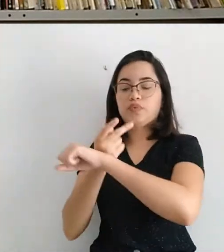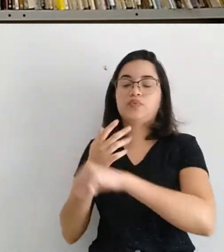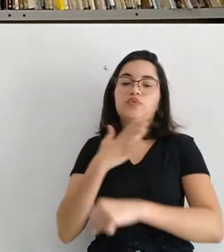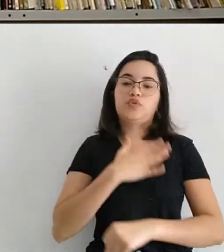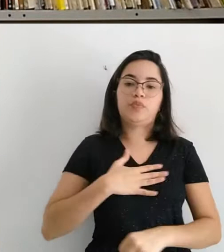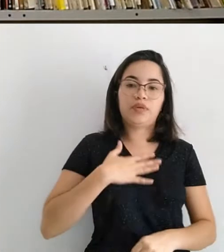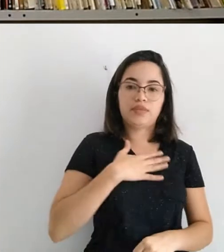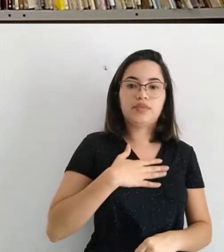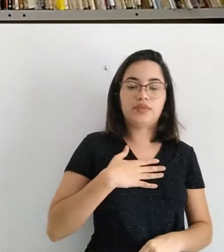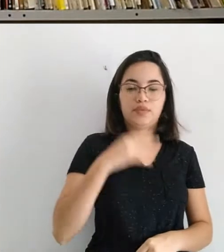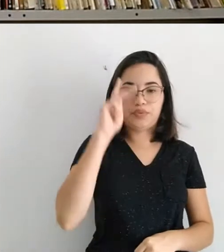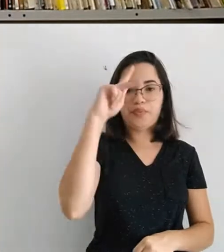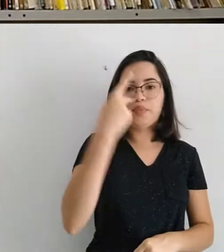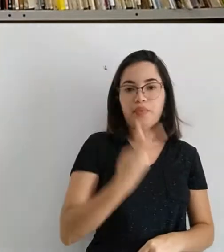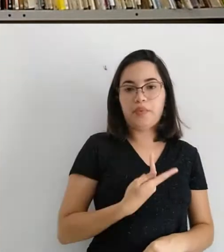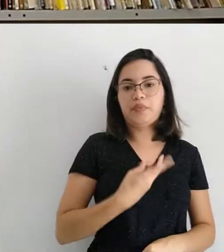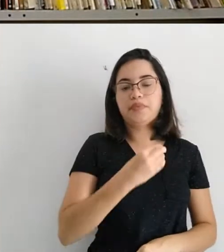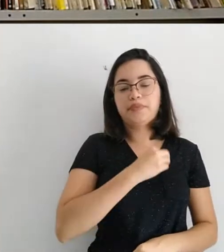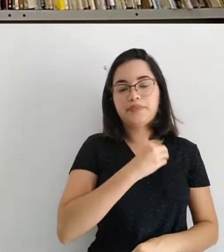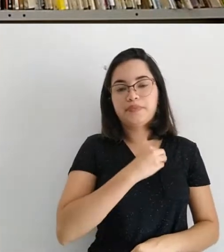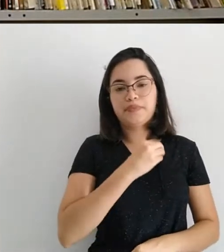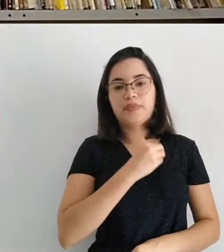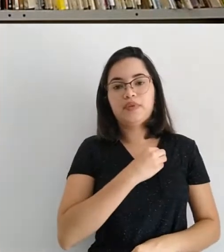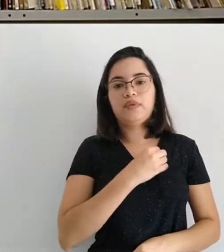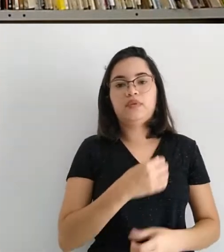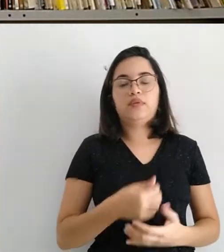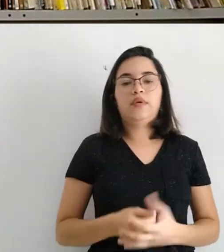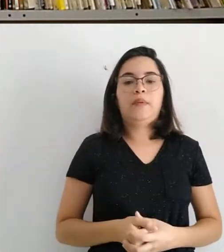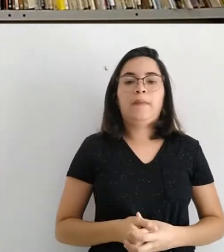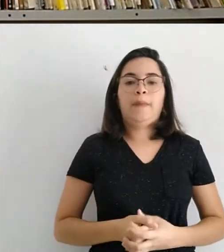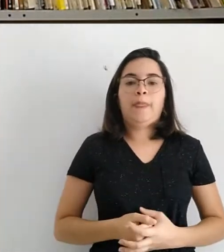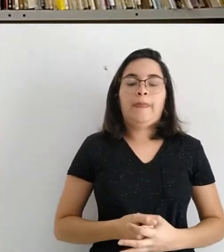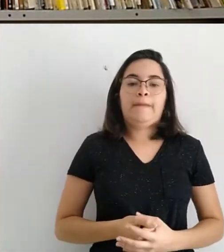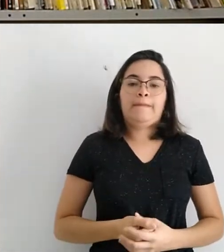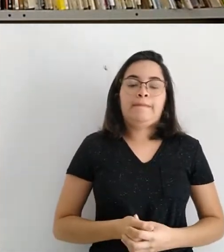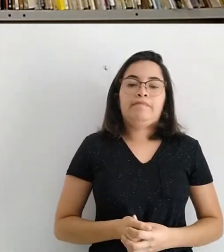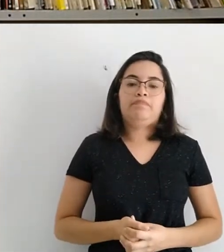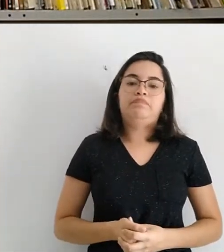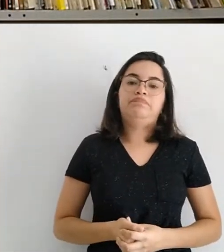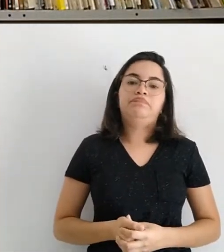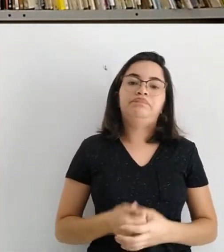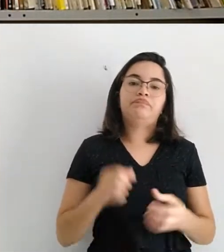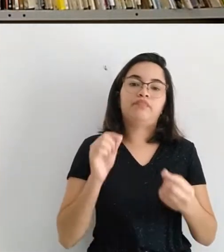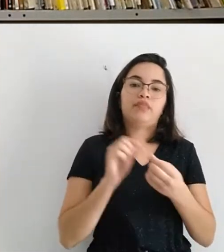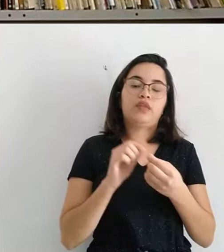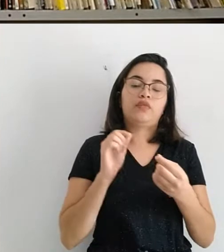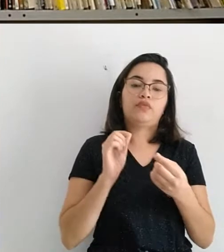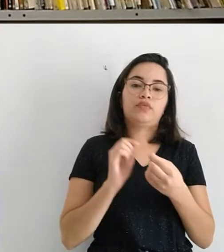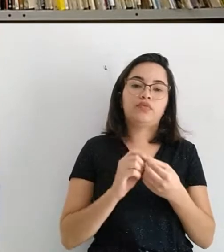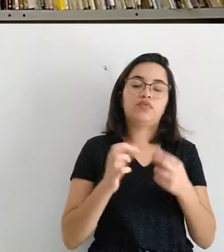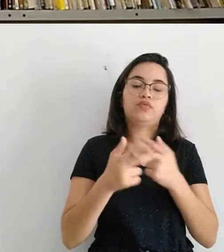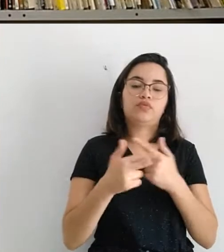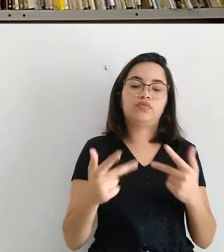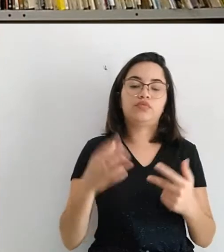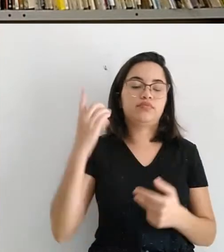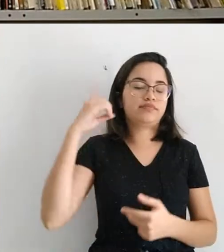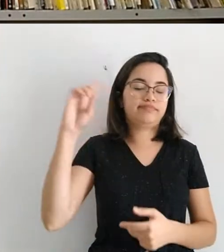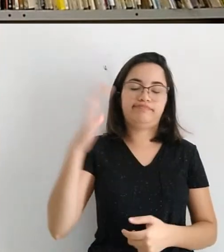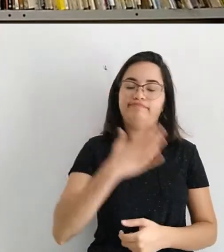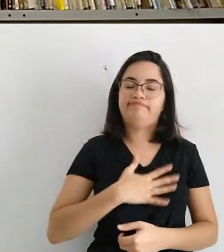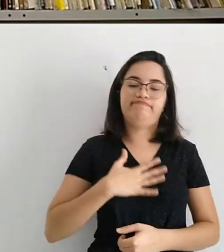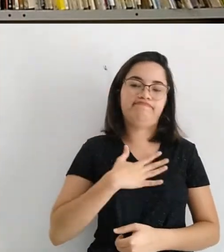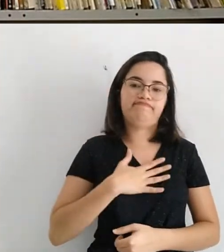seus prazeres e pecados e fazer aquilo que não